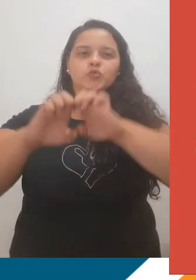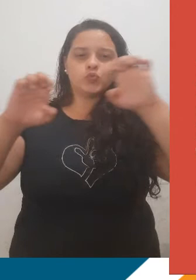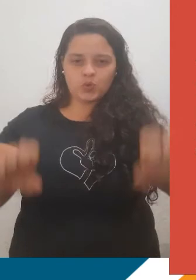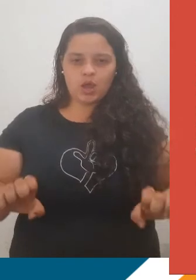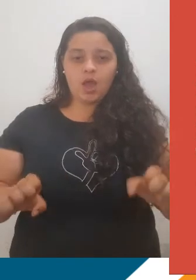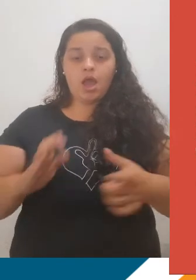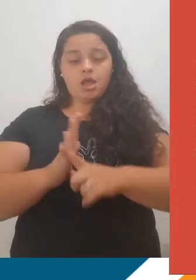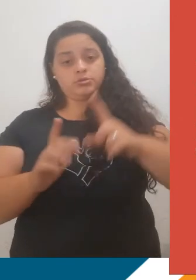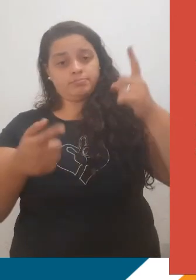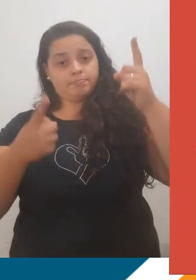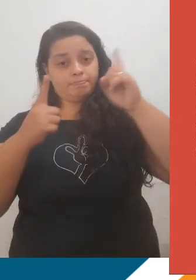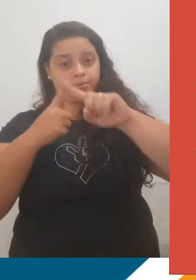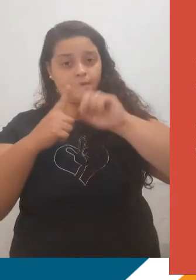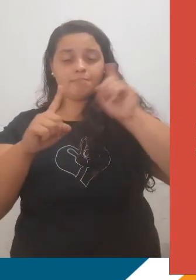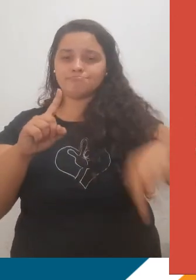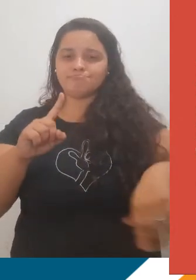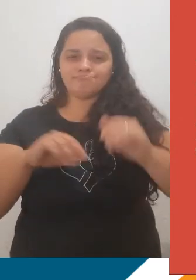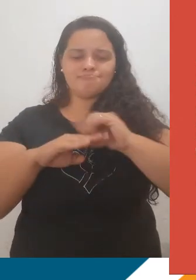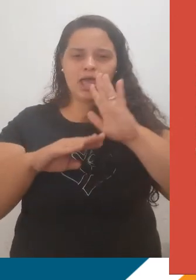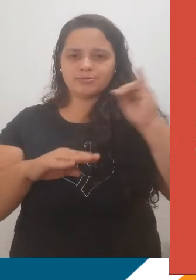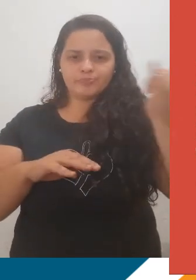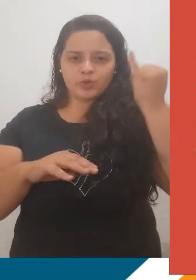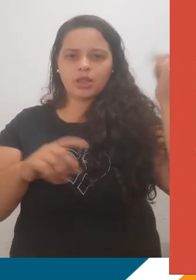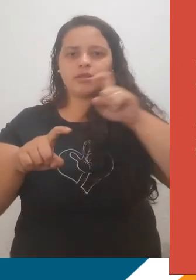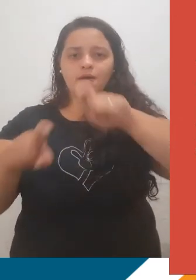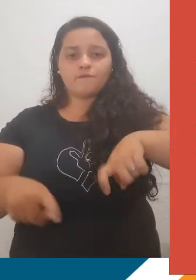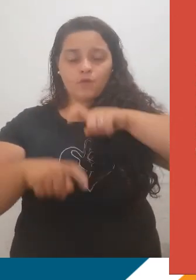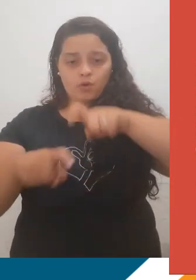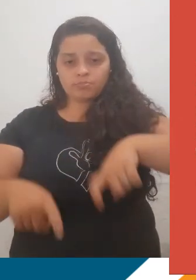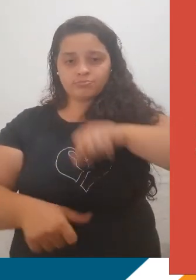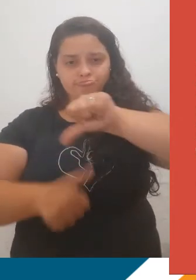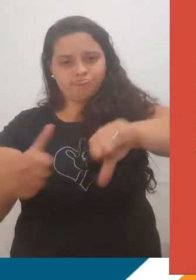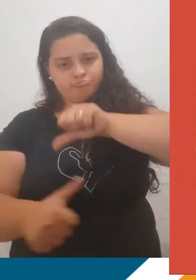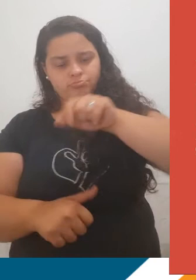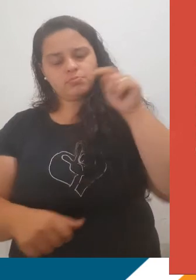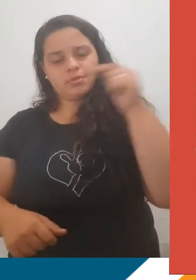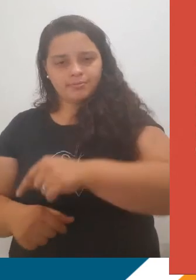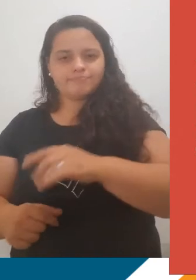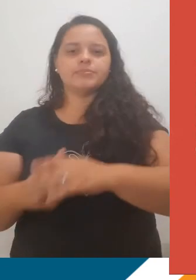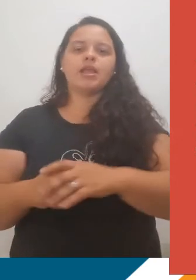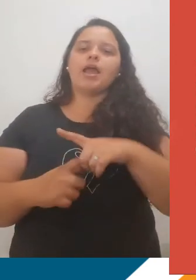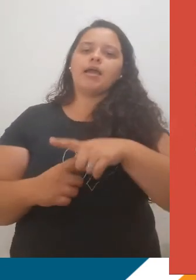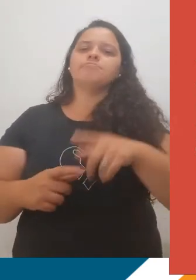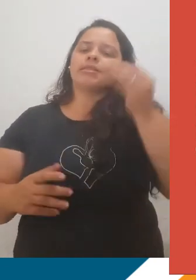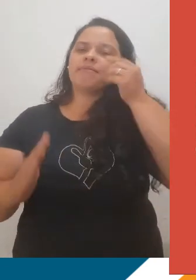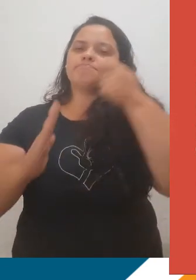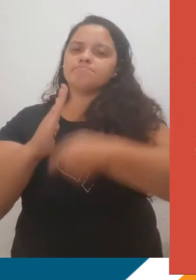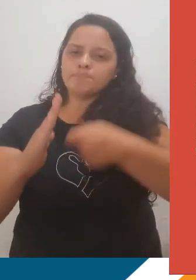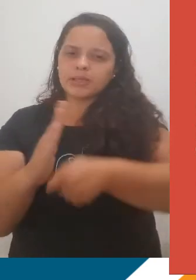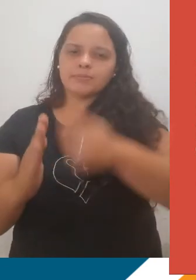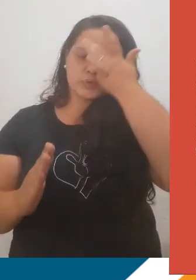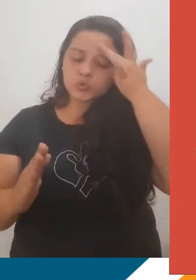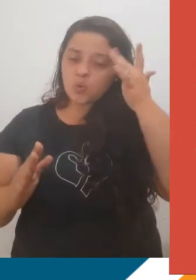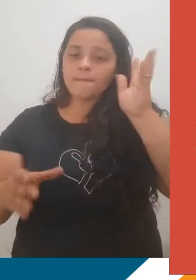delas, a que é considerada a mais importante, é a reforma agrária, que era uma pauta dessas ligas camponesas, como eu disse para vocês, e